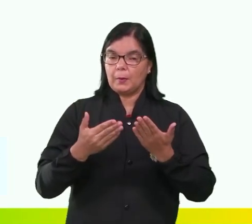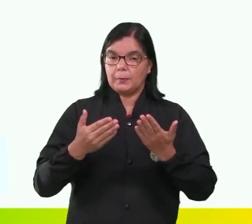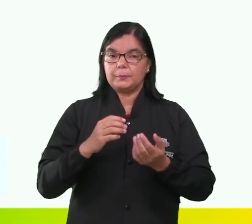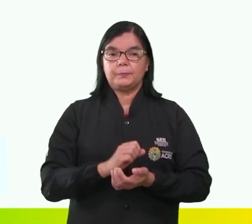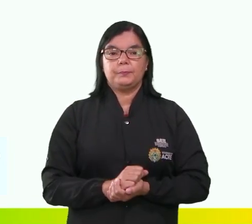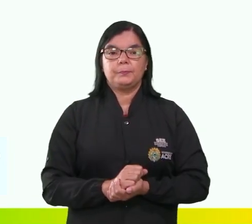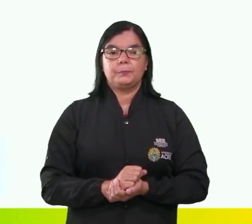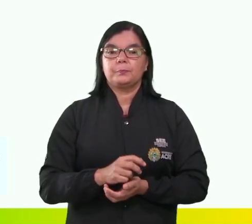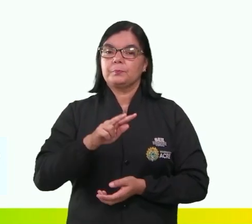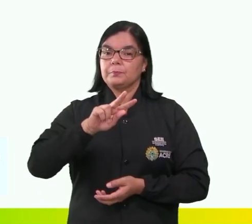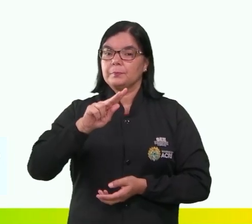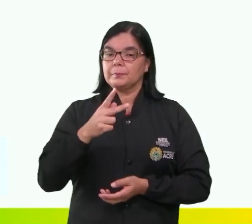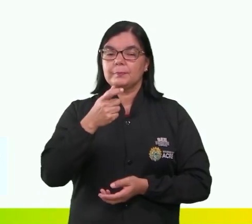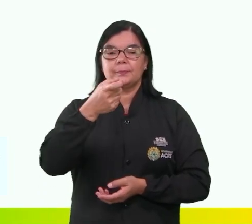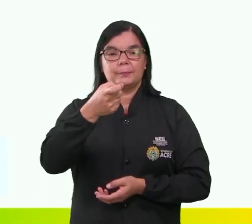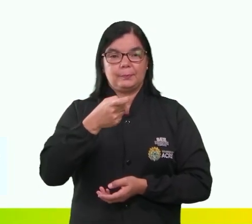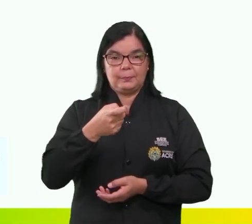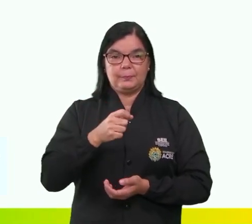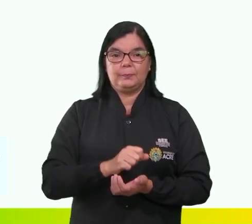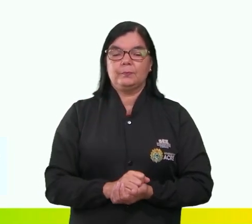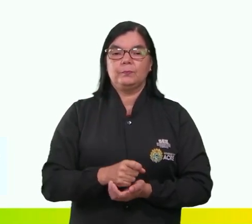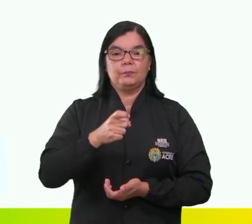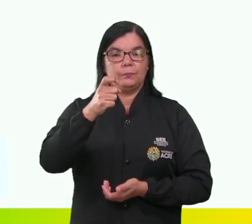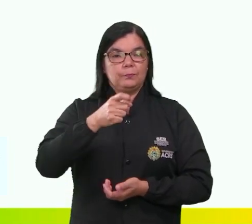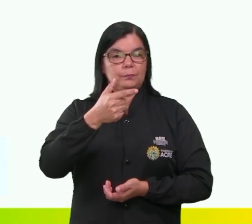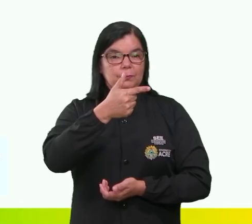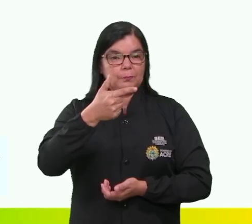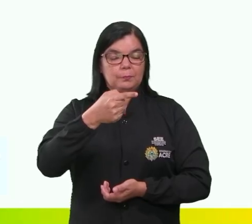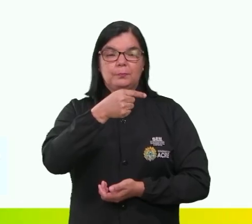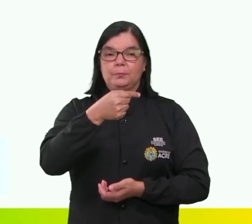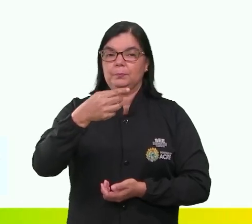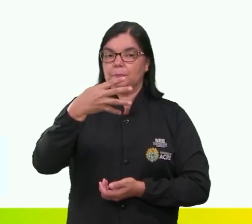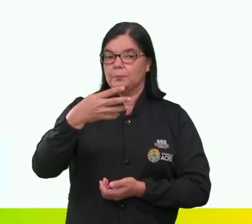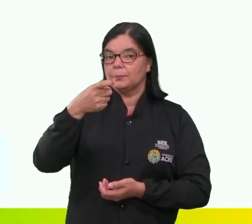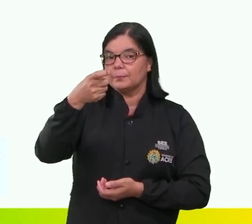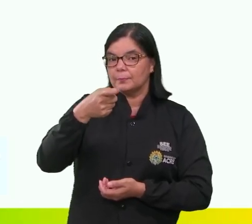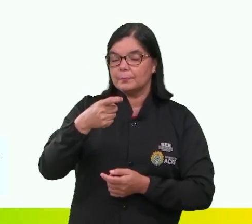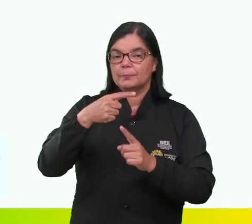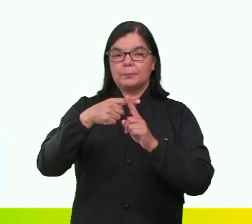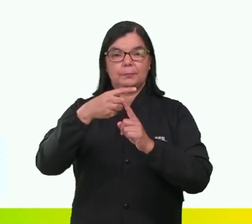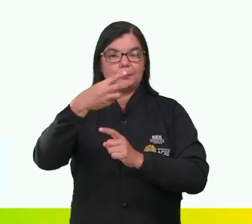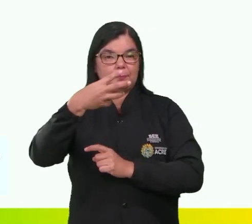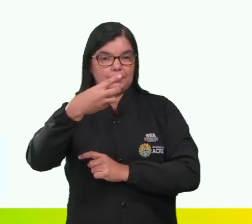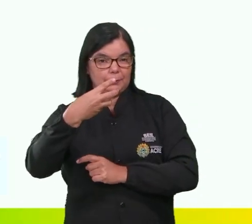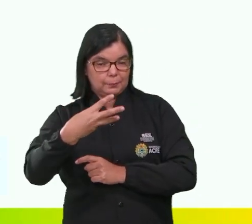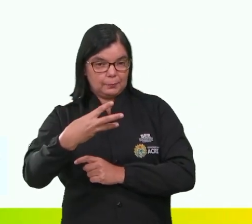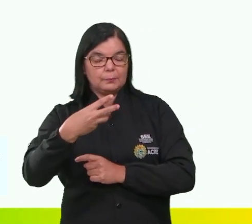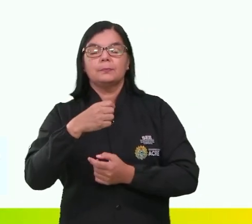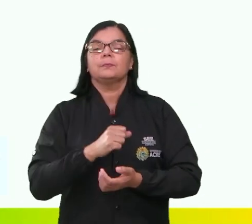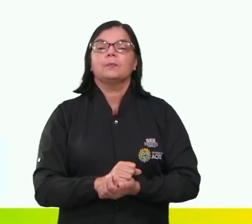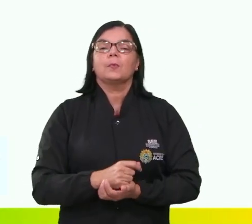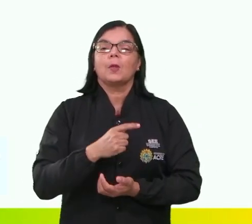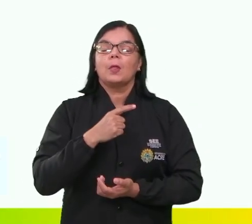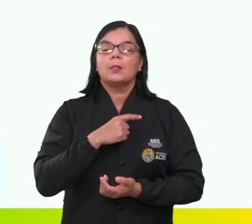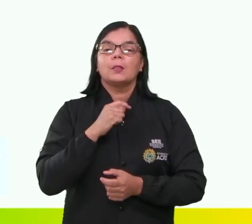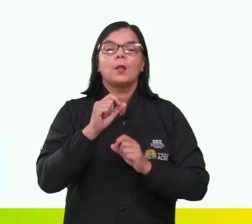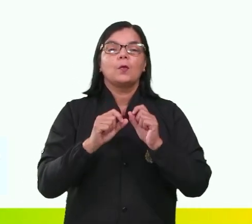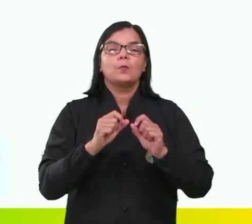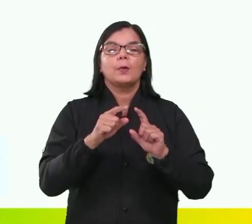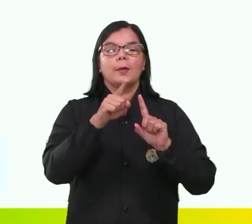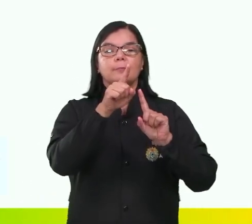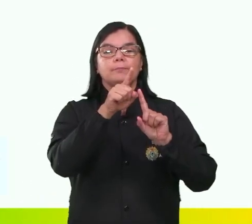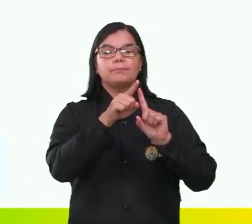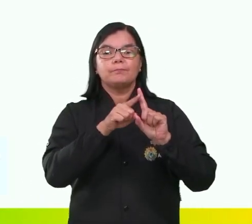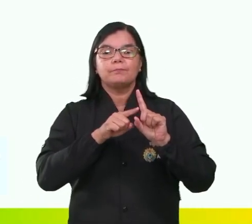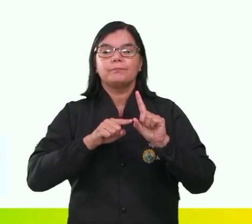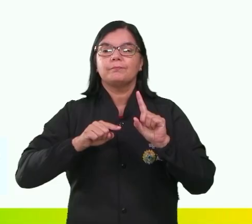h de x, onde nós temos x² menos 4x mais 3, a concavidade é